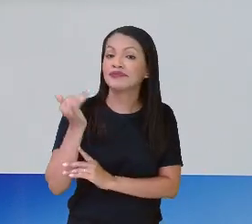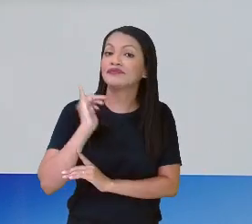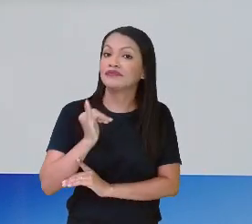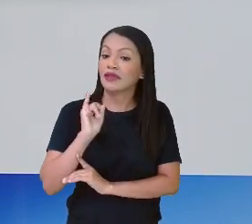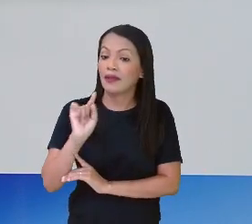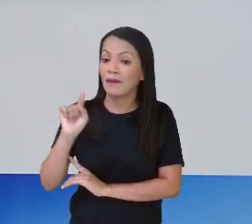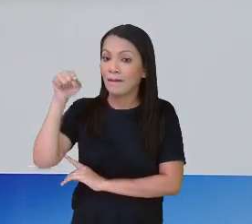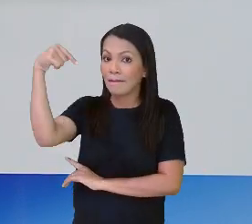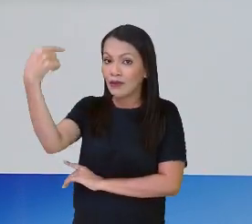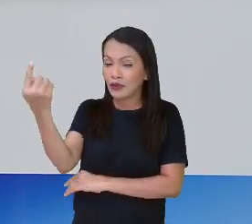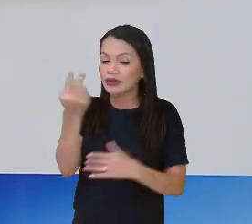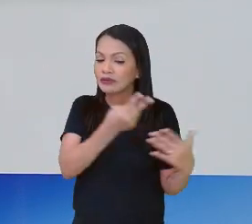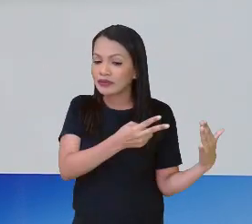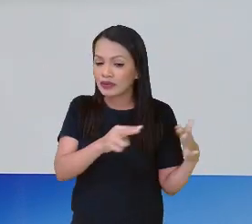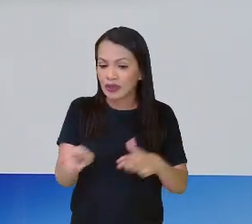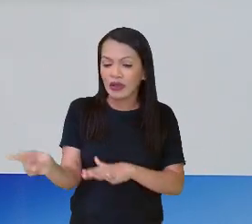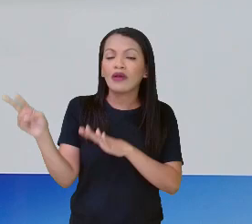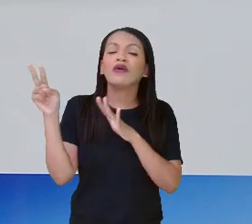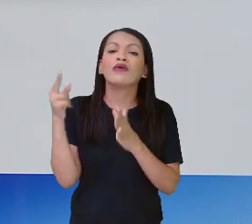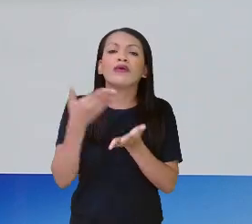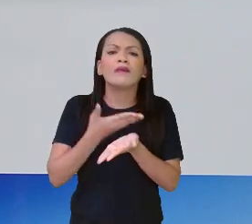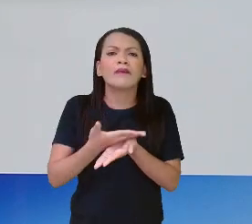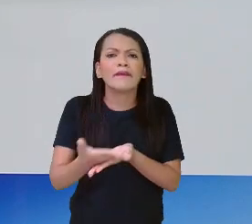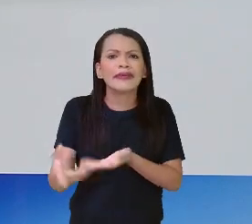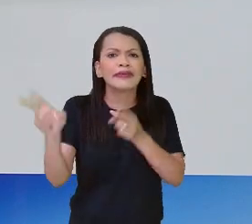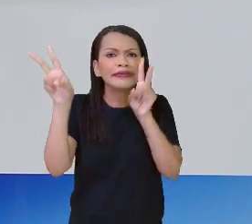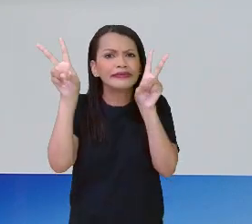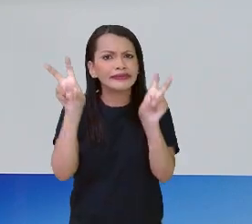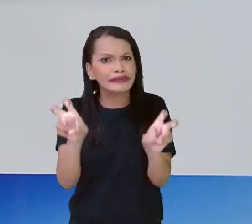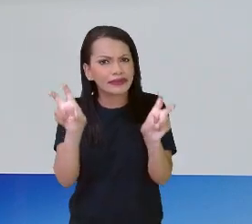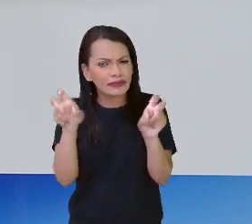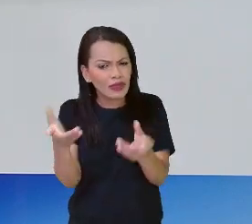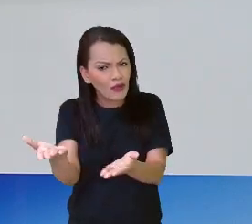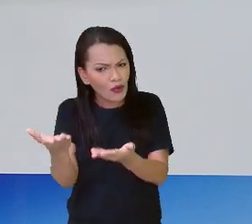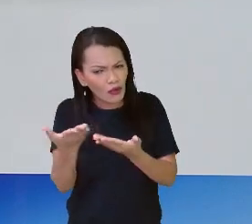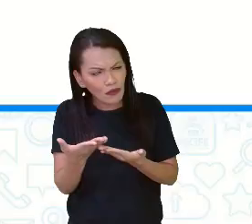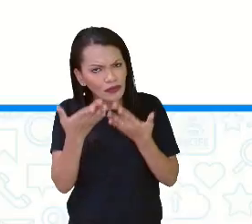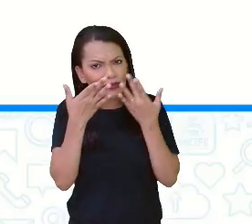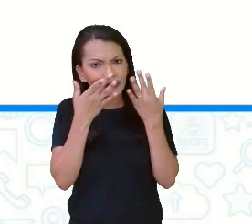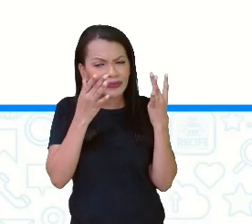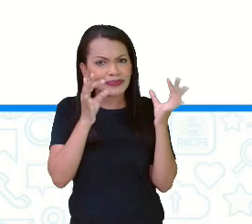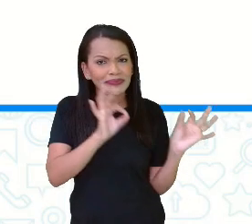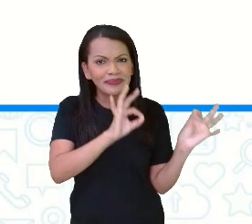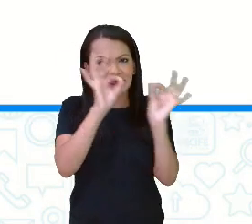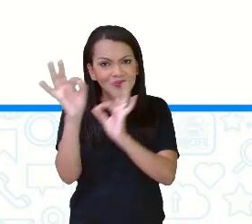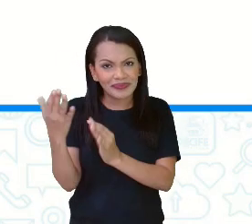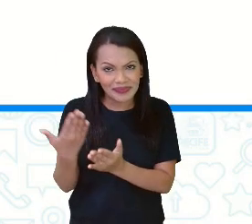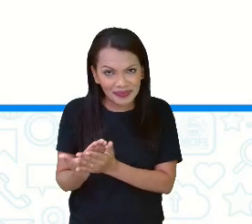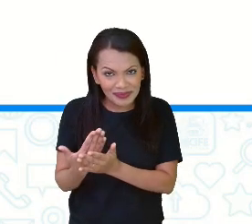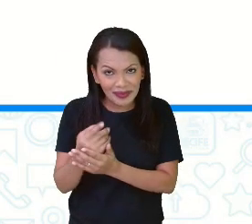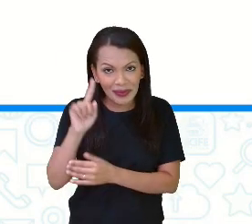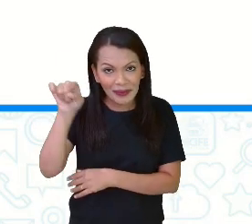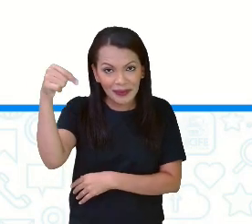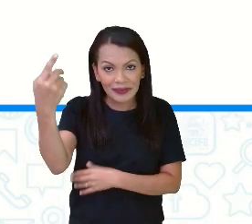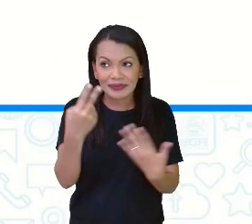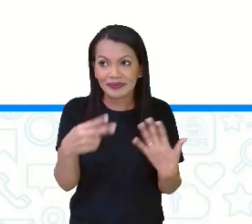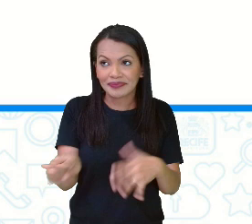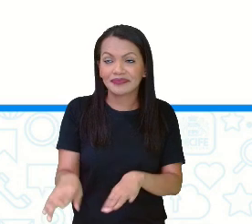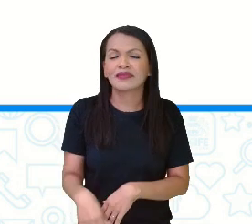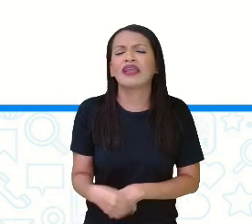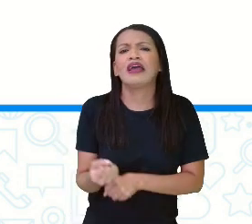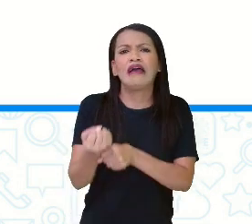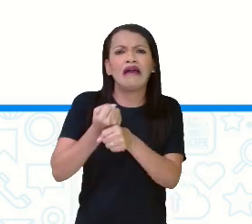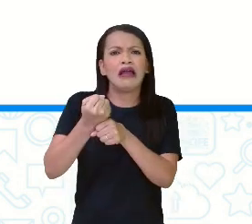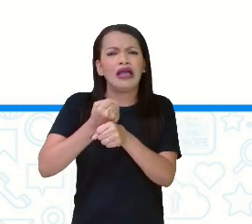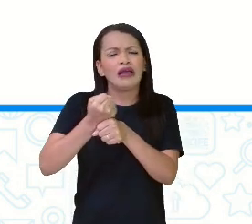e na próxima semana vamos começar um assunto totalmente diferente. Eu já te convido para assistir. Vamos começar nossa leitura. Há muitos e muitos